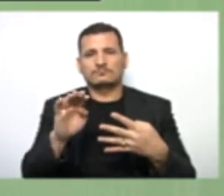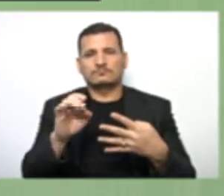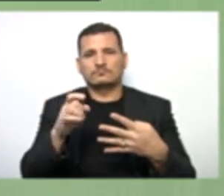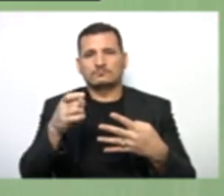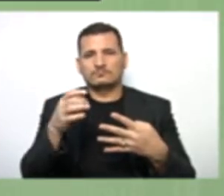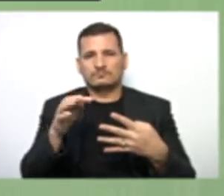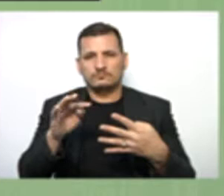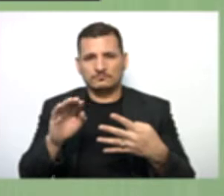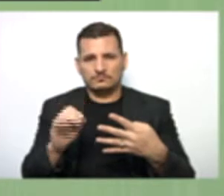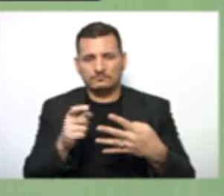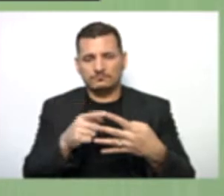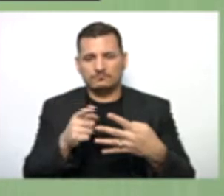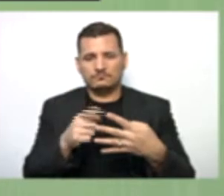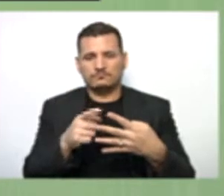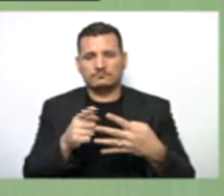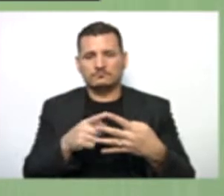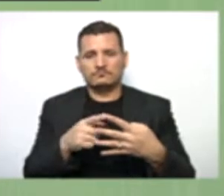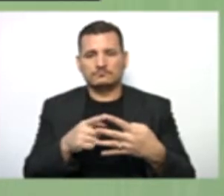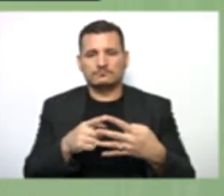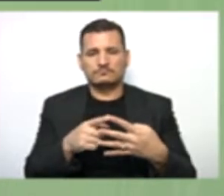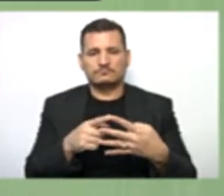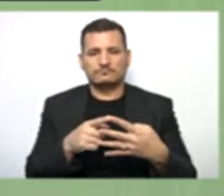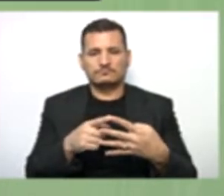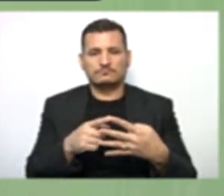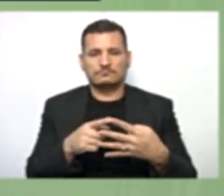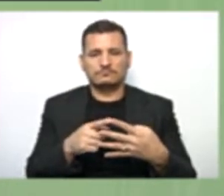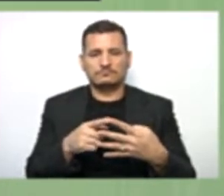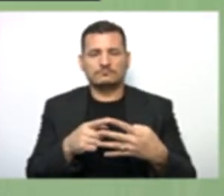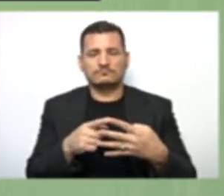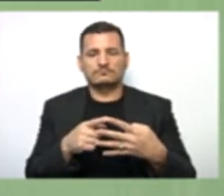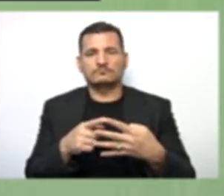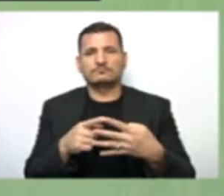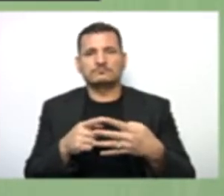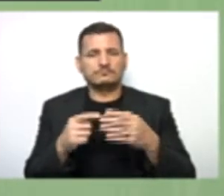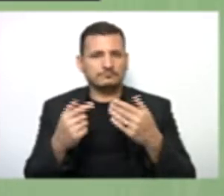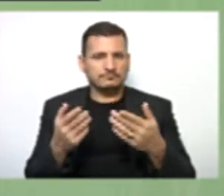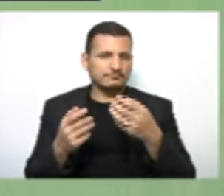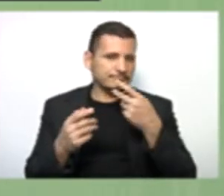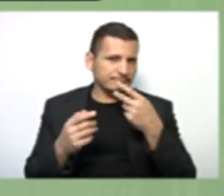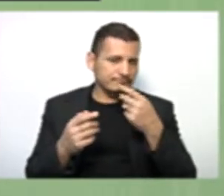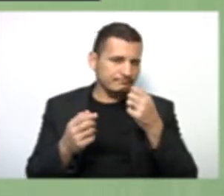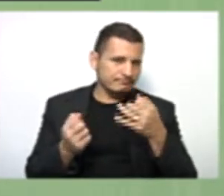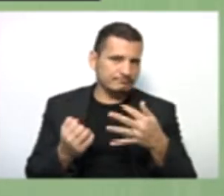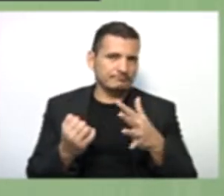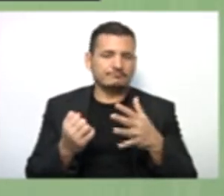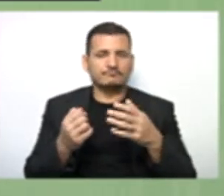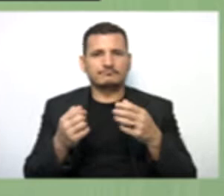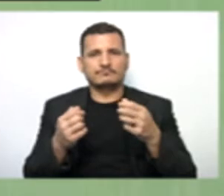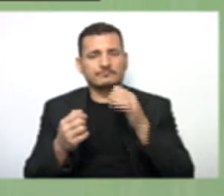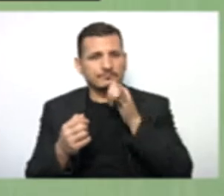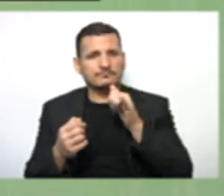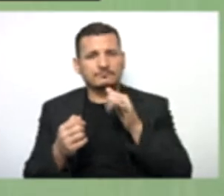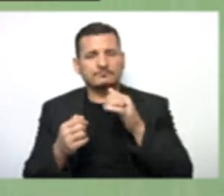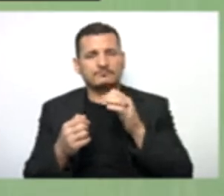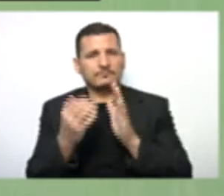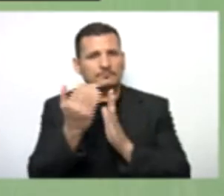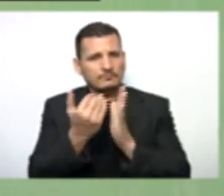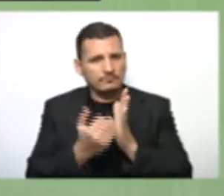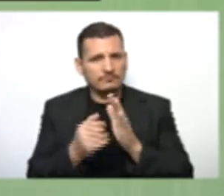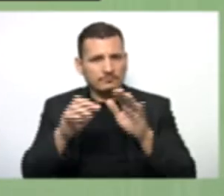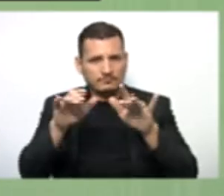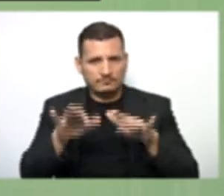O editor de texto, como a gente falou, né, para escrever um programa a gente precisa de um código, a gente precisa